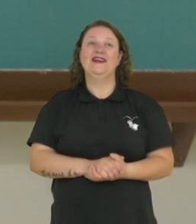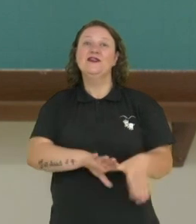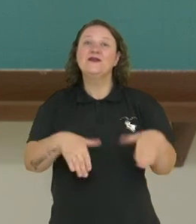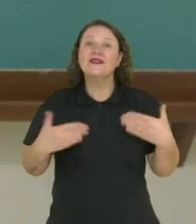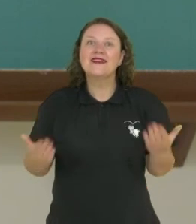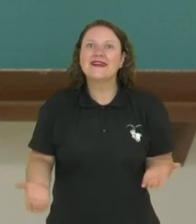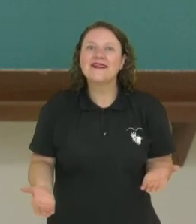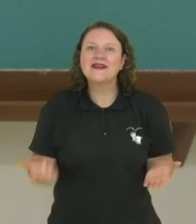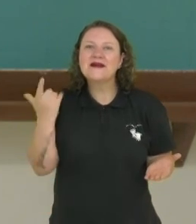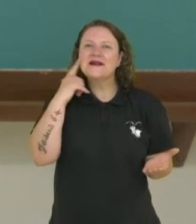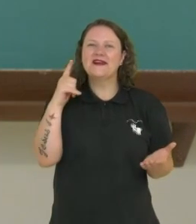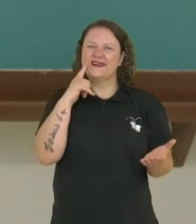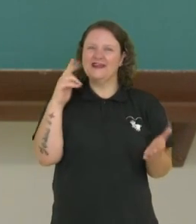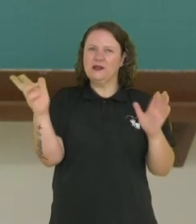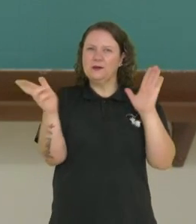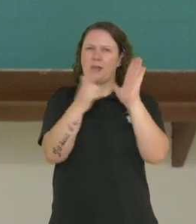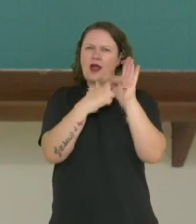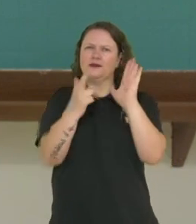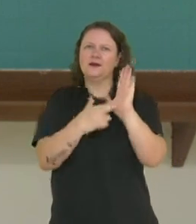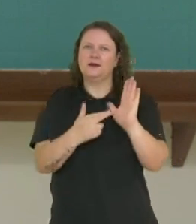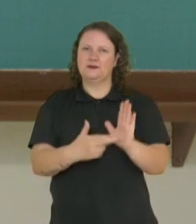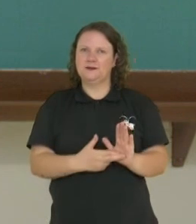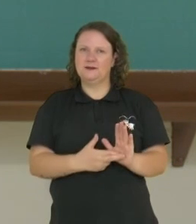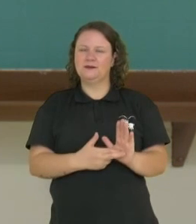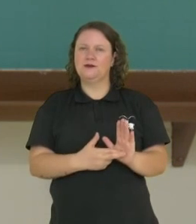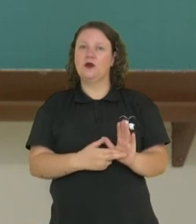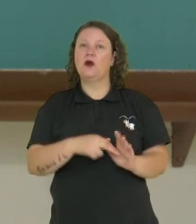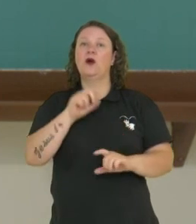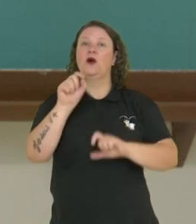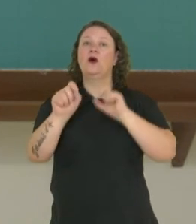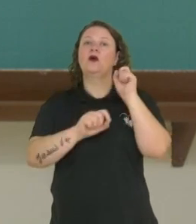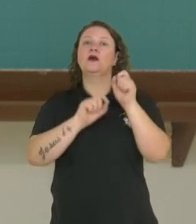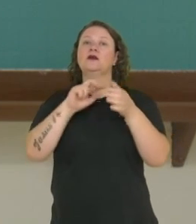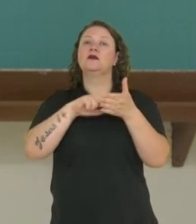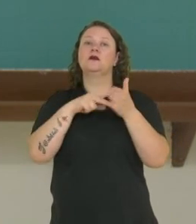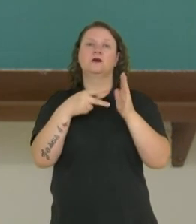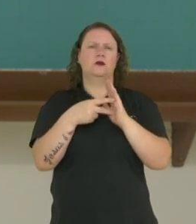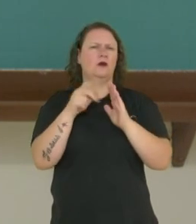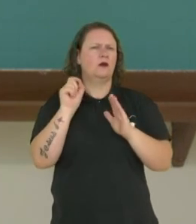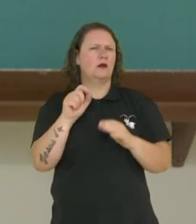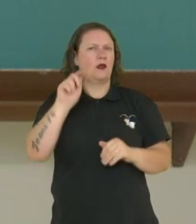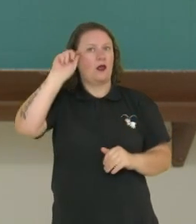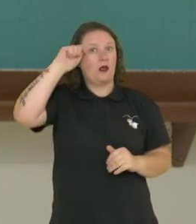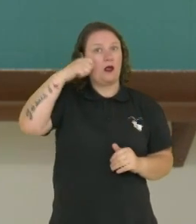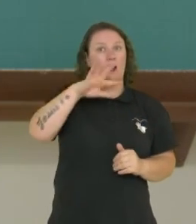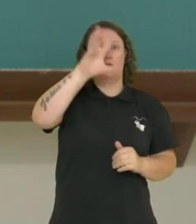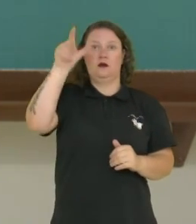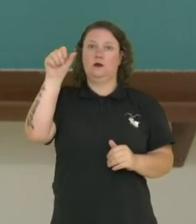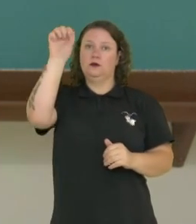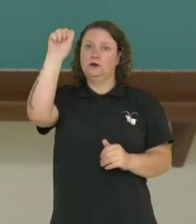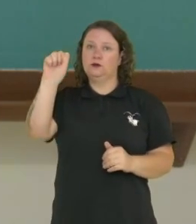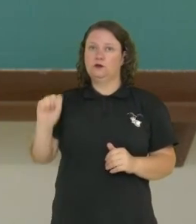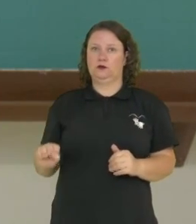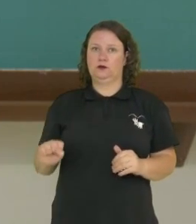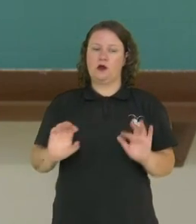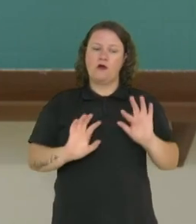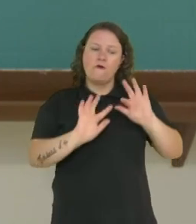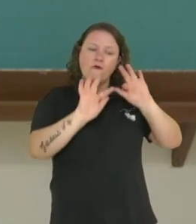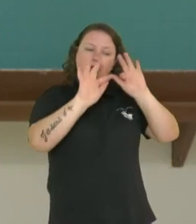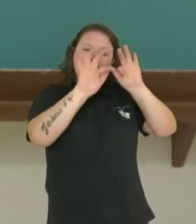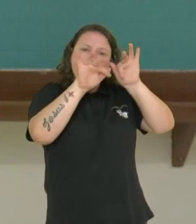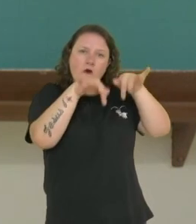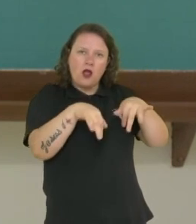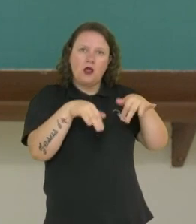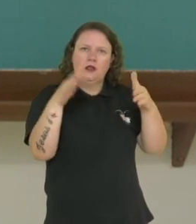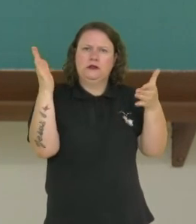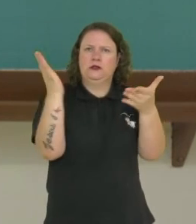E aí, alunos, conseguiram então colocar sua resposta quanto a será que na África do Sul, mesmo tendo sido abolido então aquelas leis de